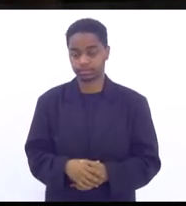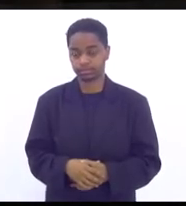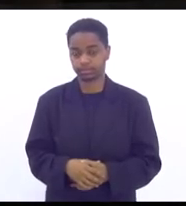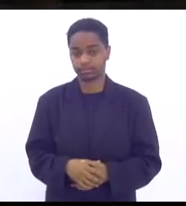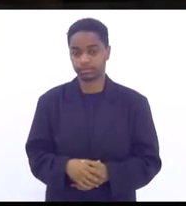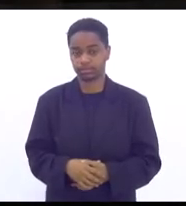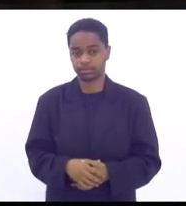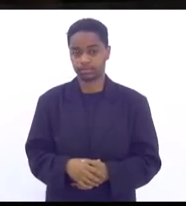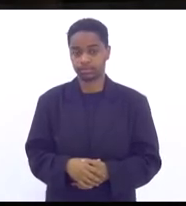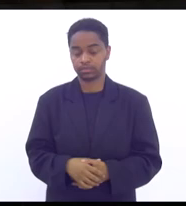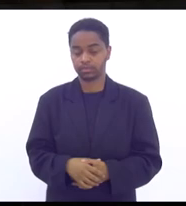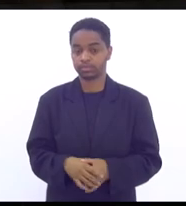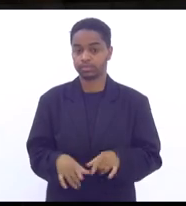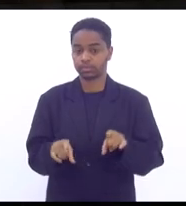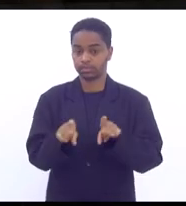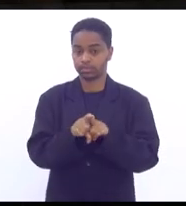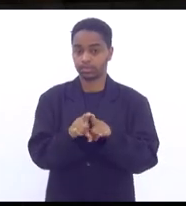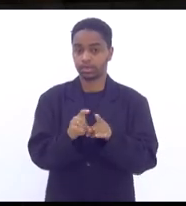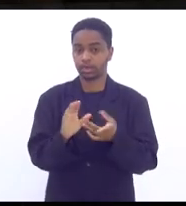muitos que estão inscritos,